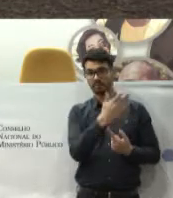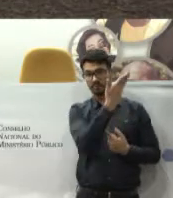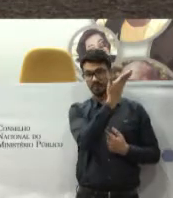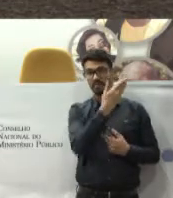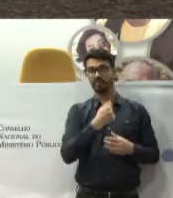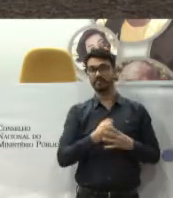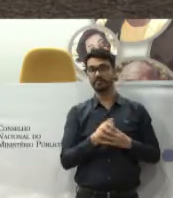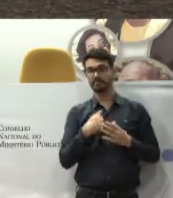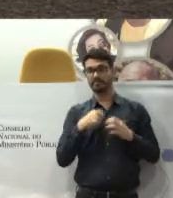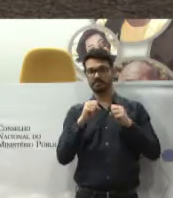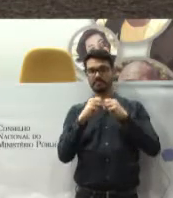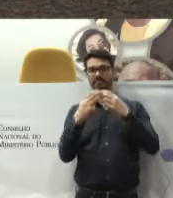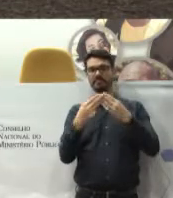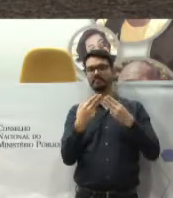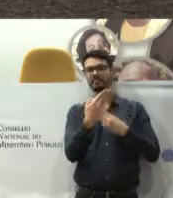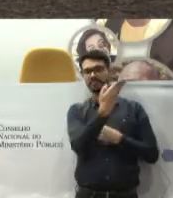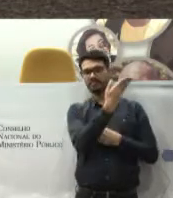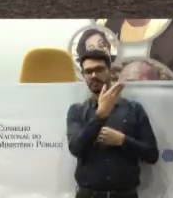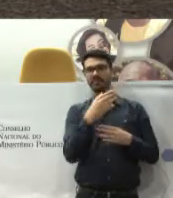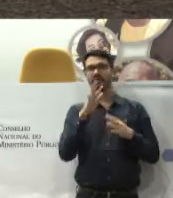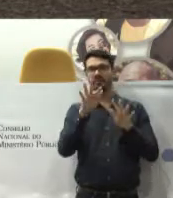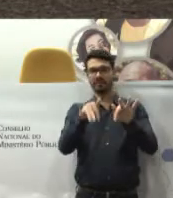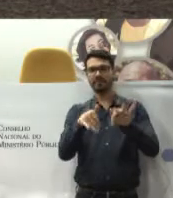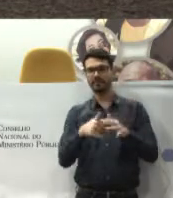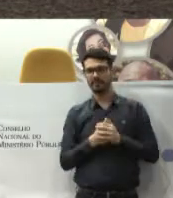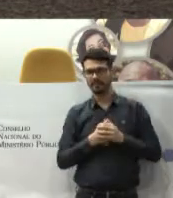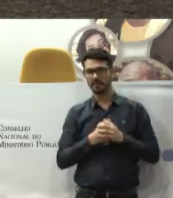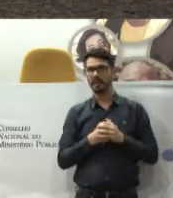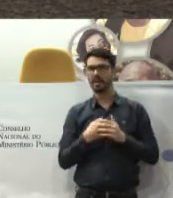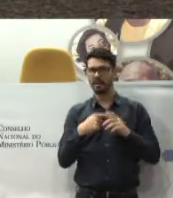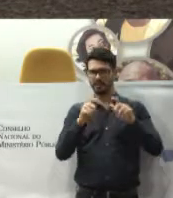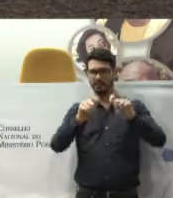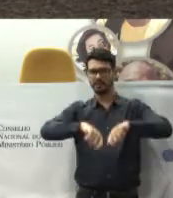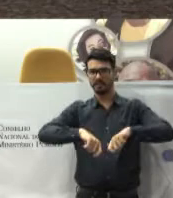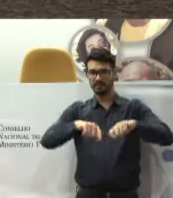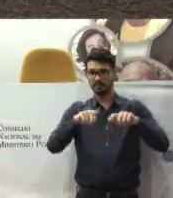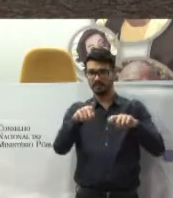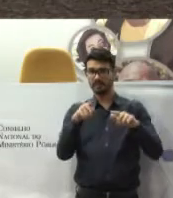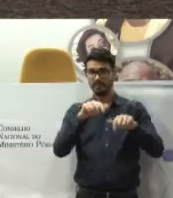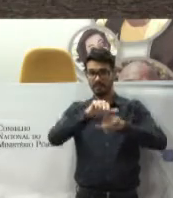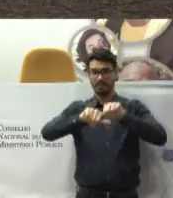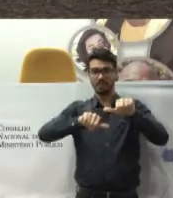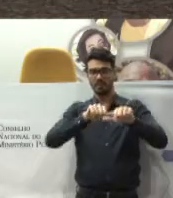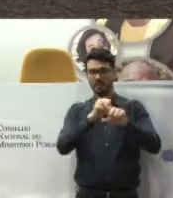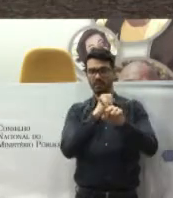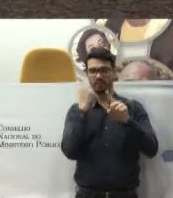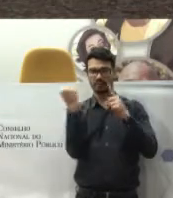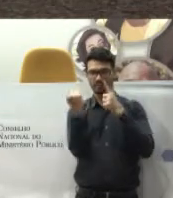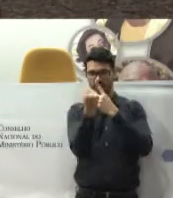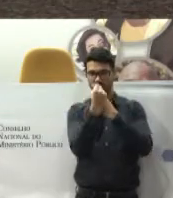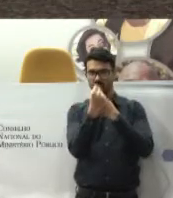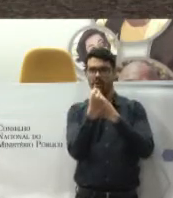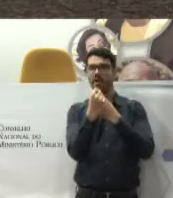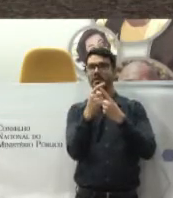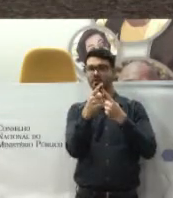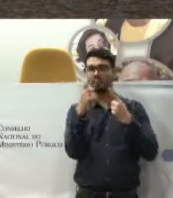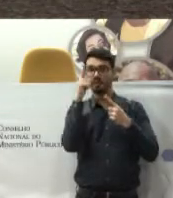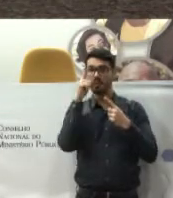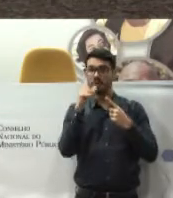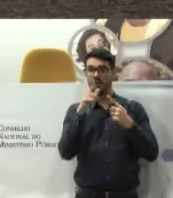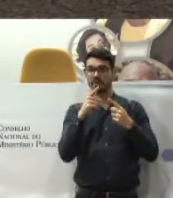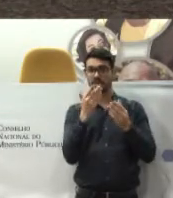meu slide final, é possível fazer mudanças sociais significativas por intermédio